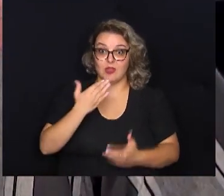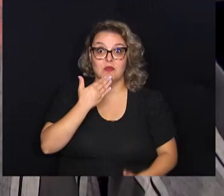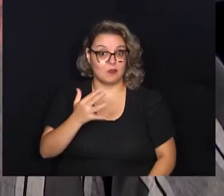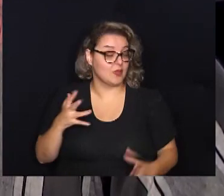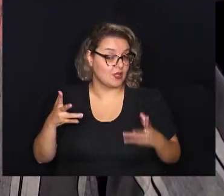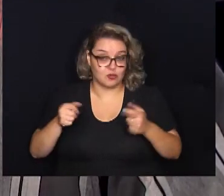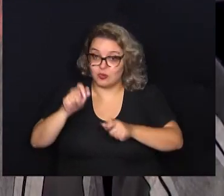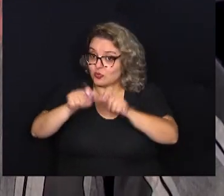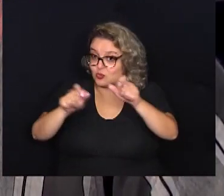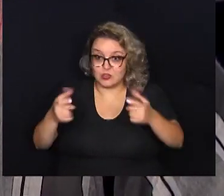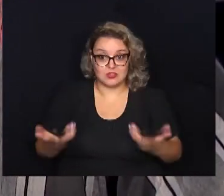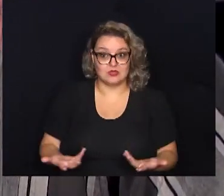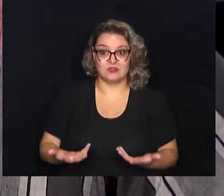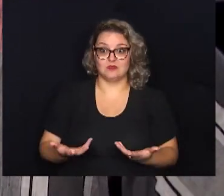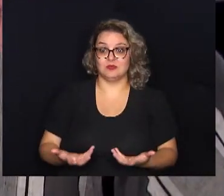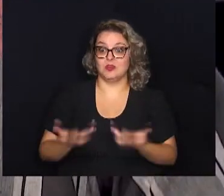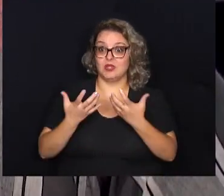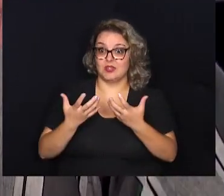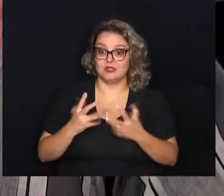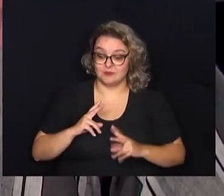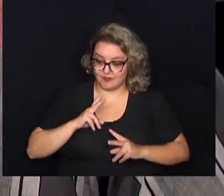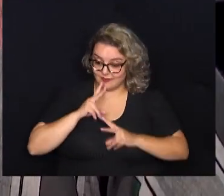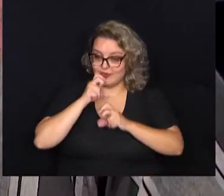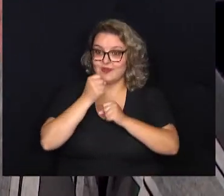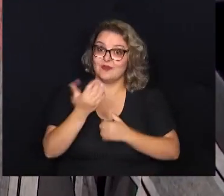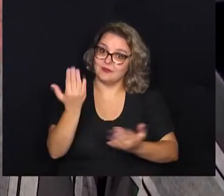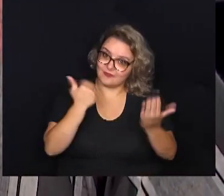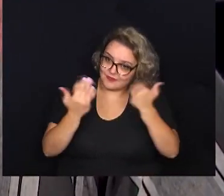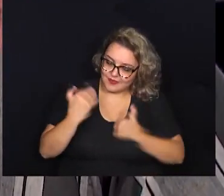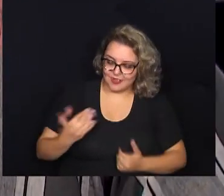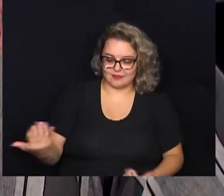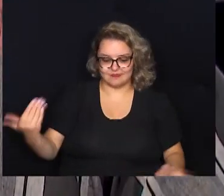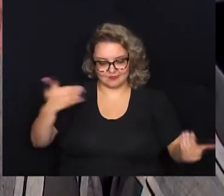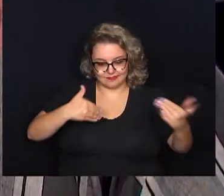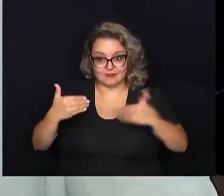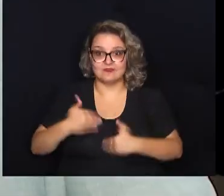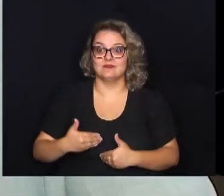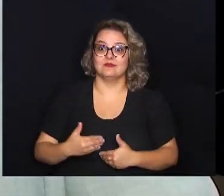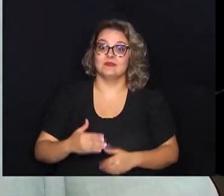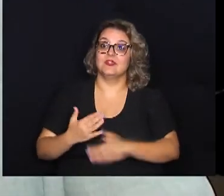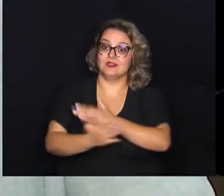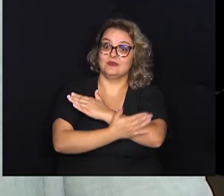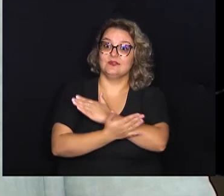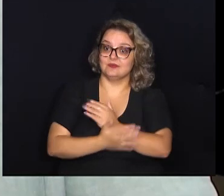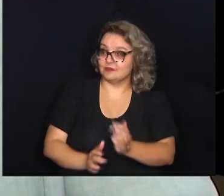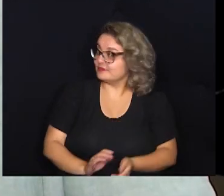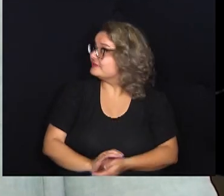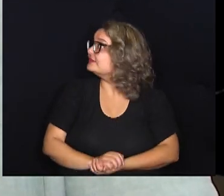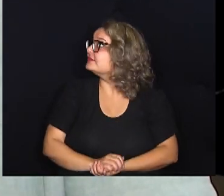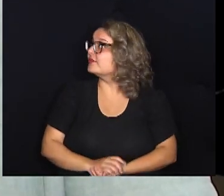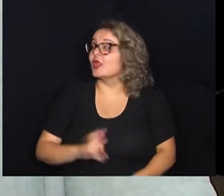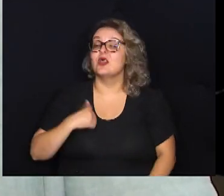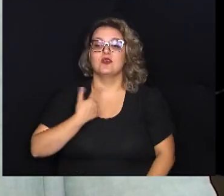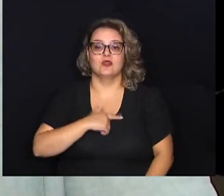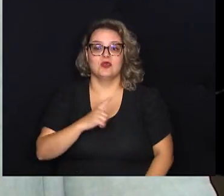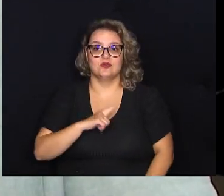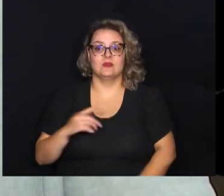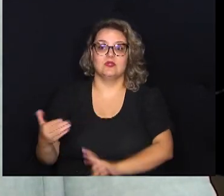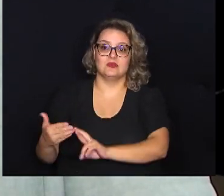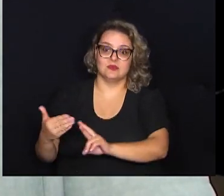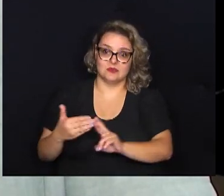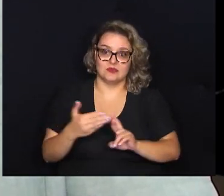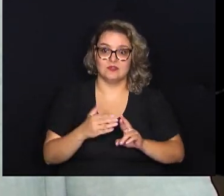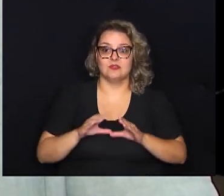pessoas que queiram se sentir fortalecidos venham para cá e venham realmente nos ajudar. Hein? Nós estivemos com os representantes do